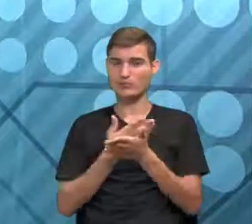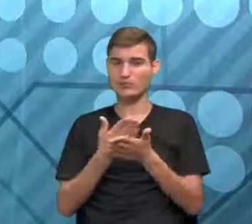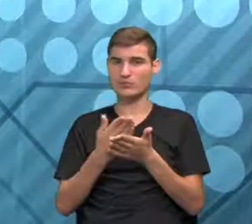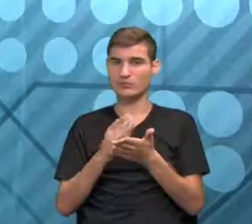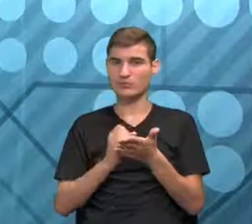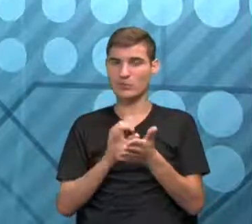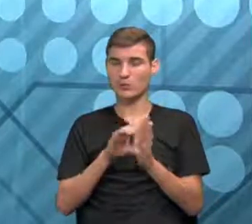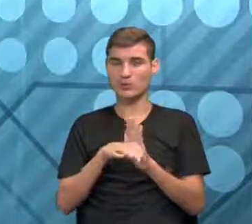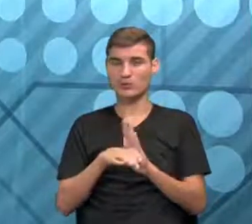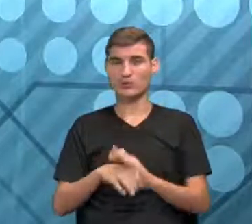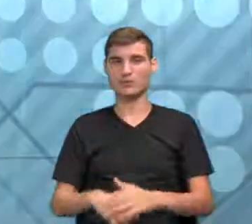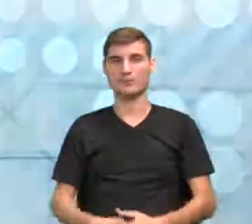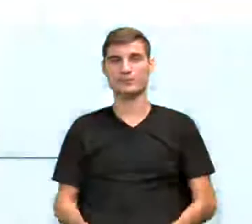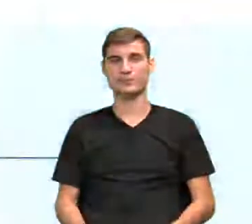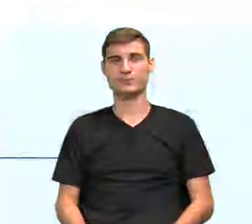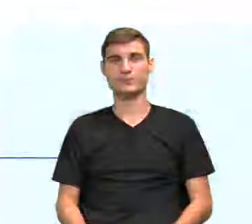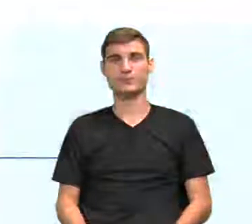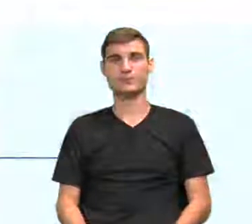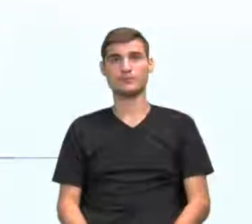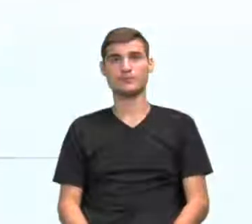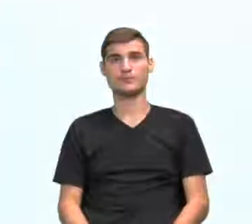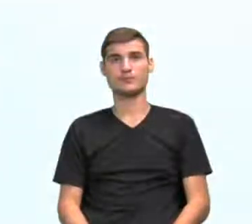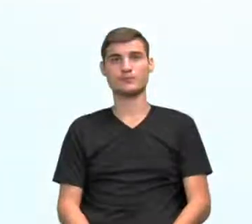primeiro conceito.